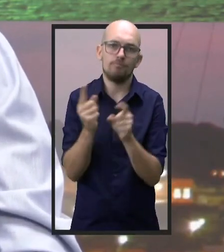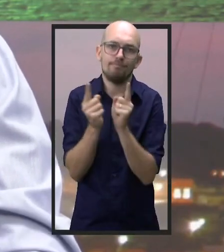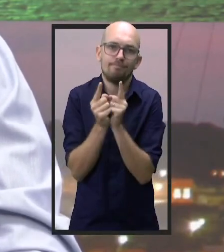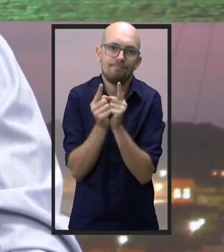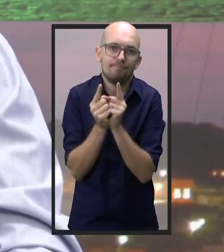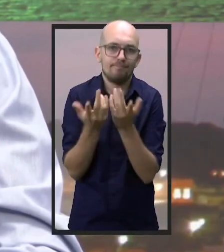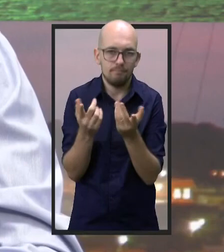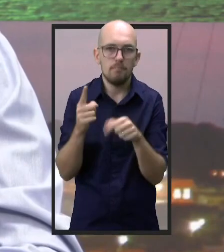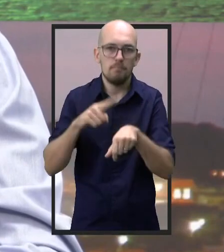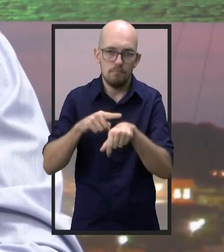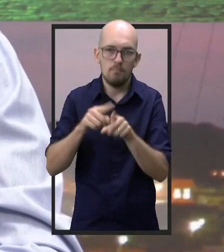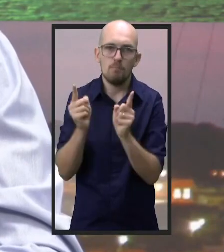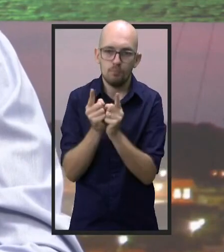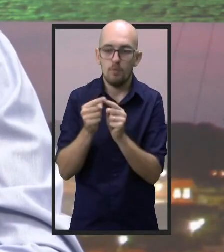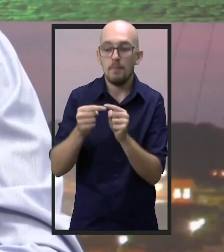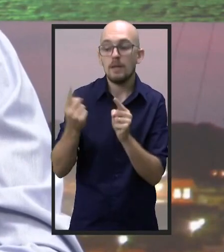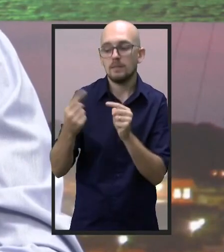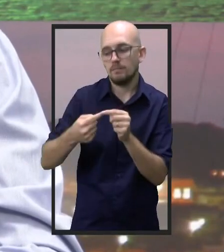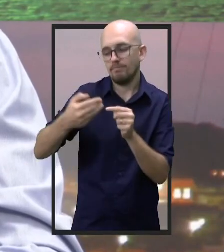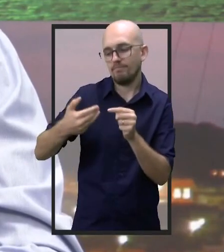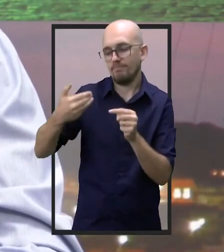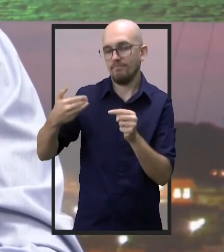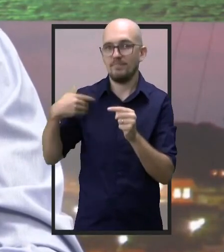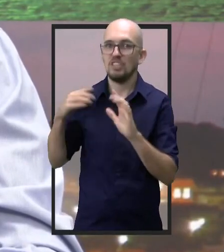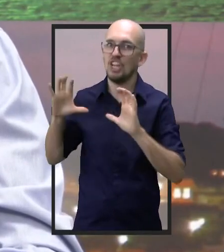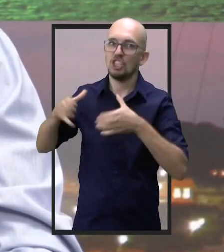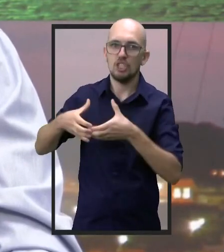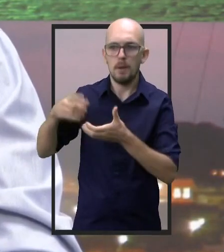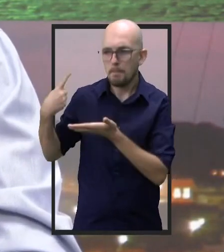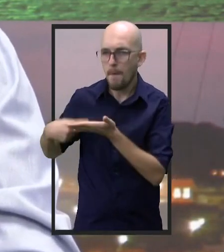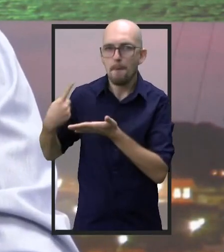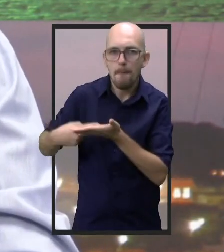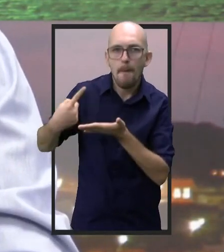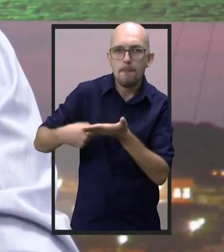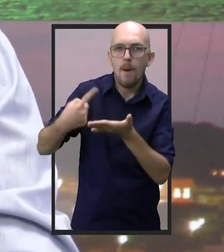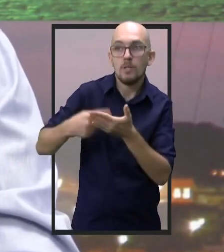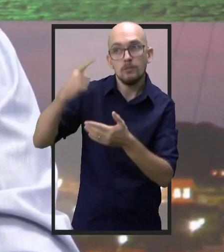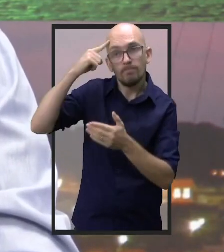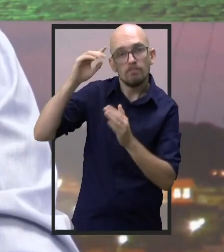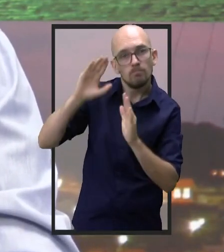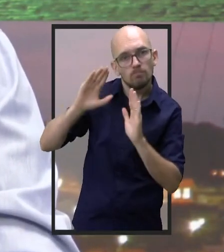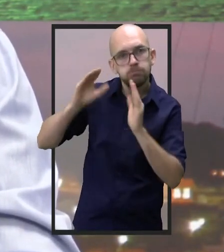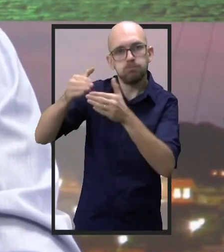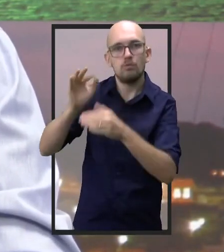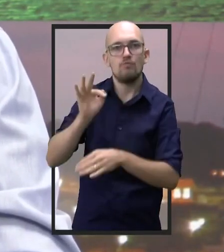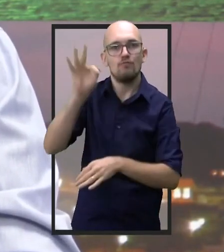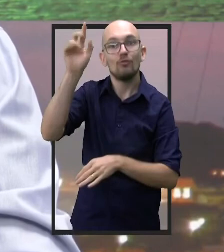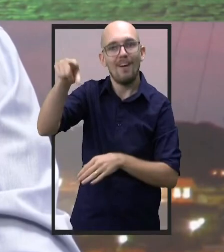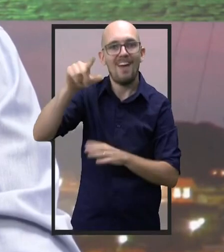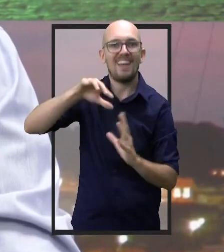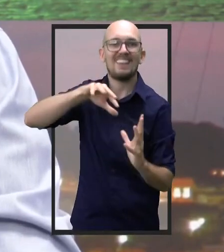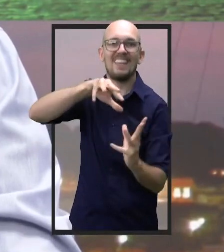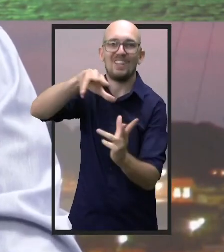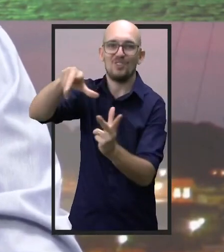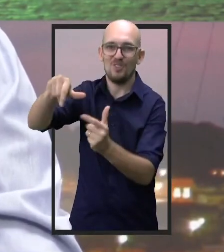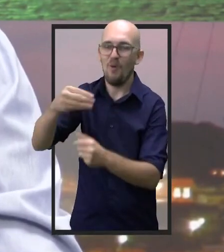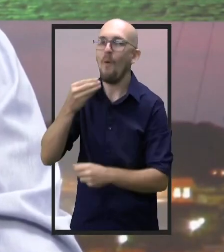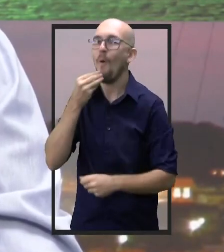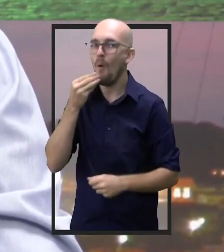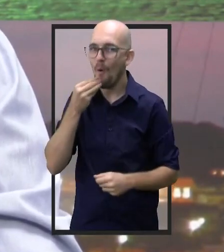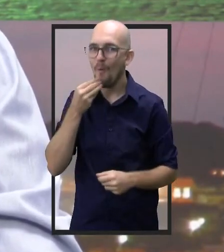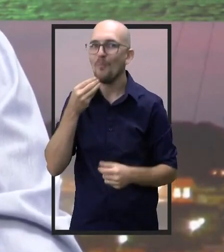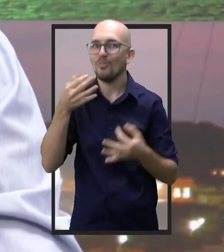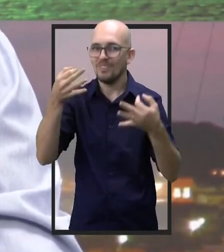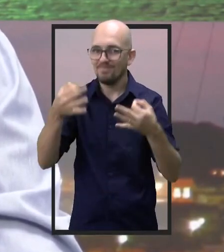para se focar nessa oportunidade internacional foi oportuno e eficaz, né? Isso é importante. Mas